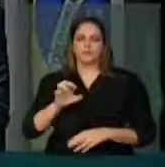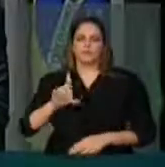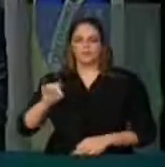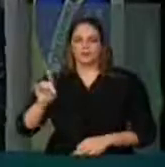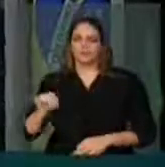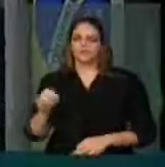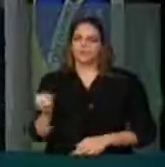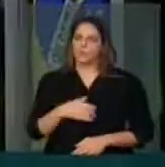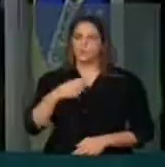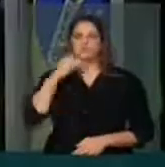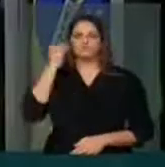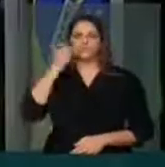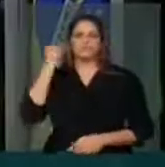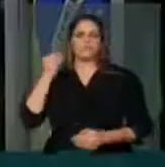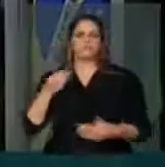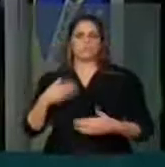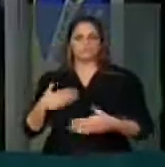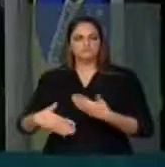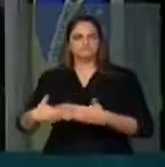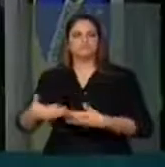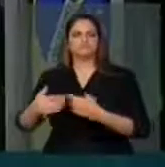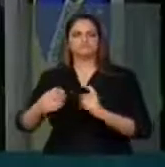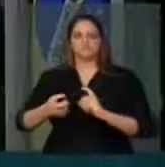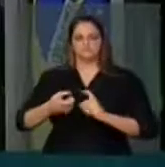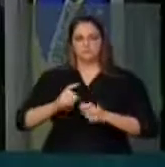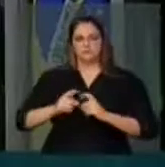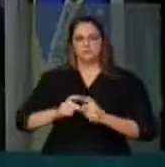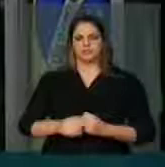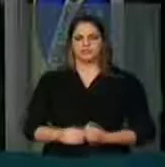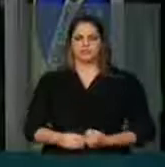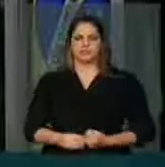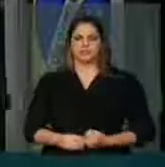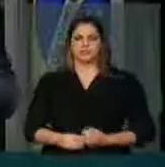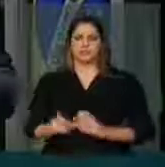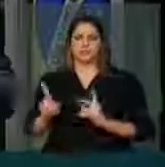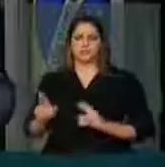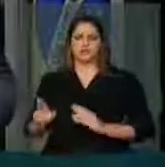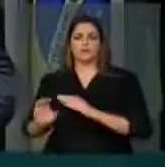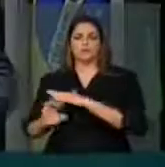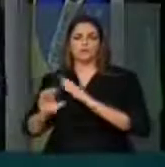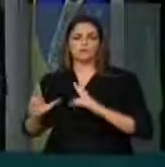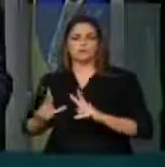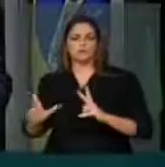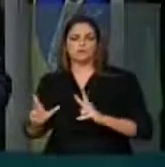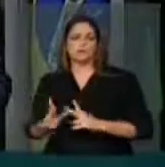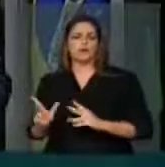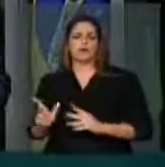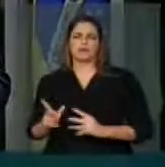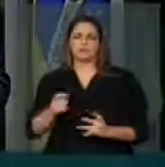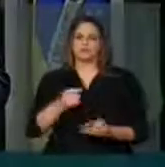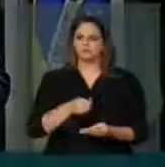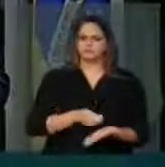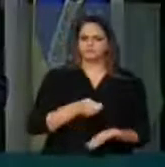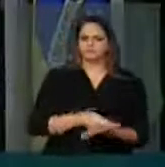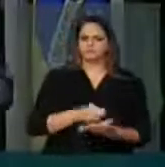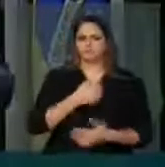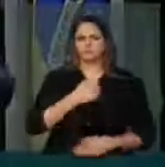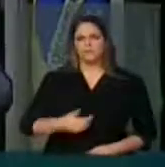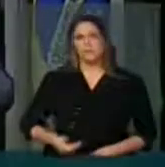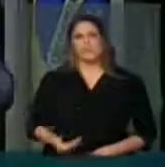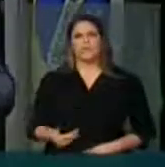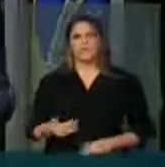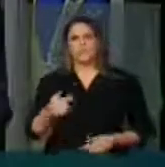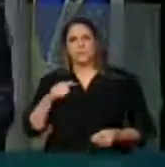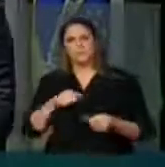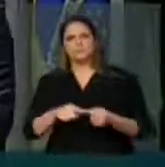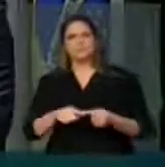colocando medidas da gestão privada no serviço público, visando, sobretudo,